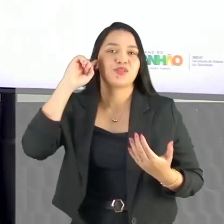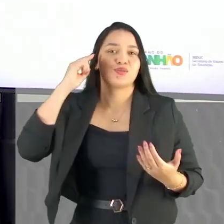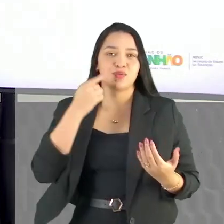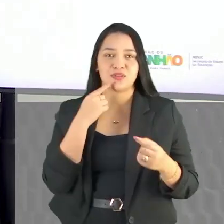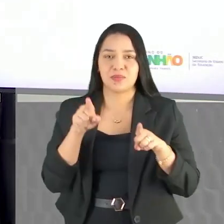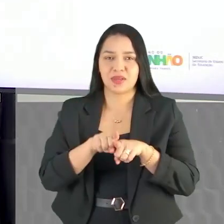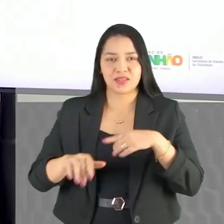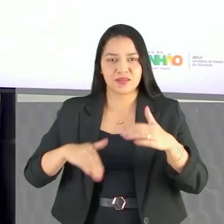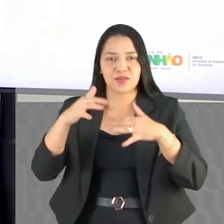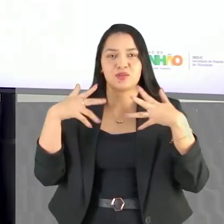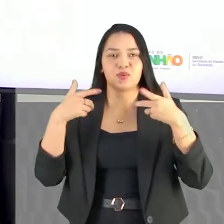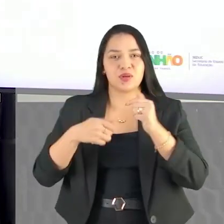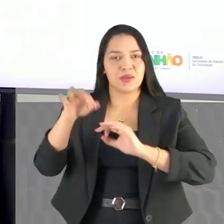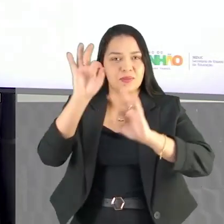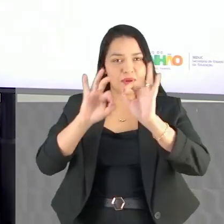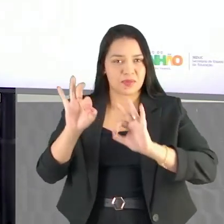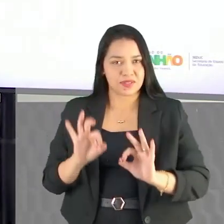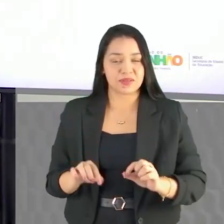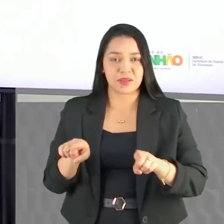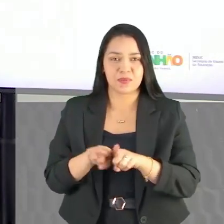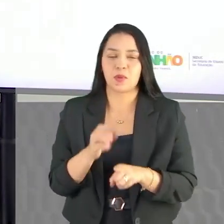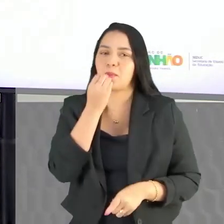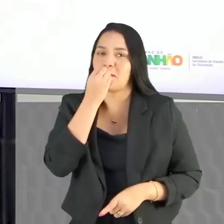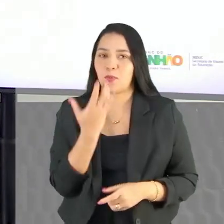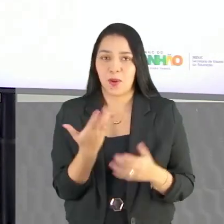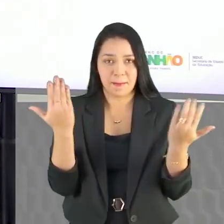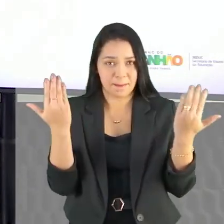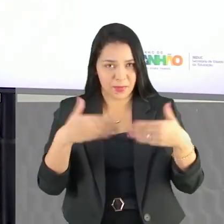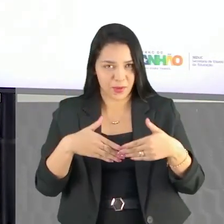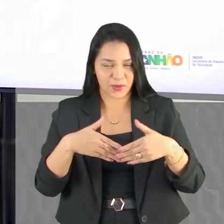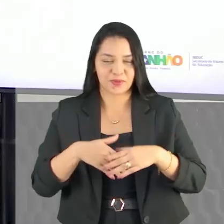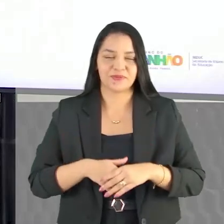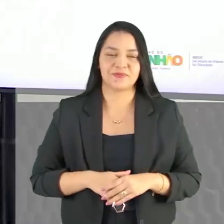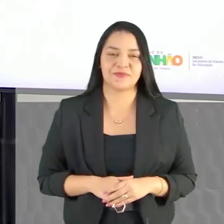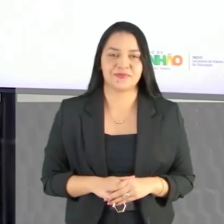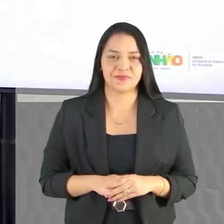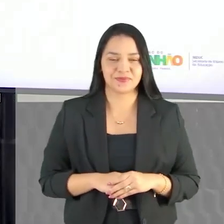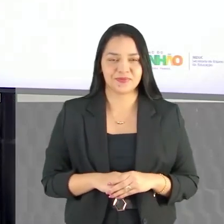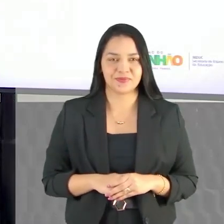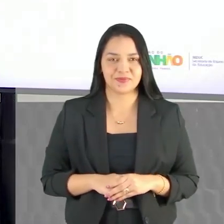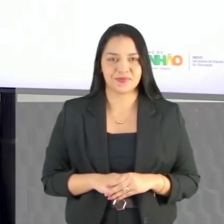também toda a sua preparação e realize uma excelente prova.